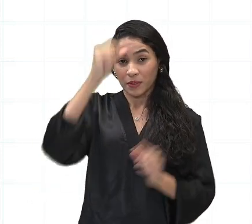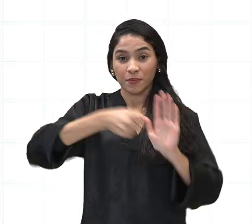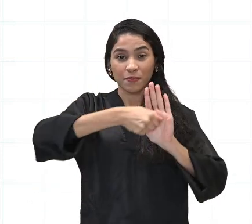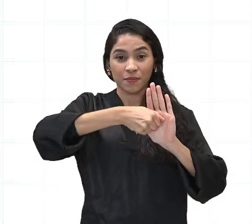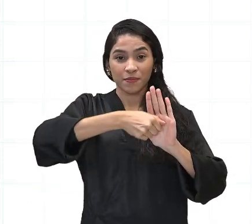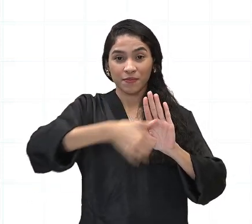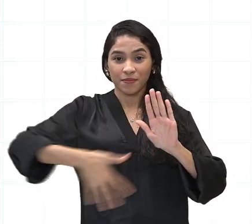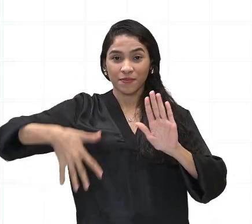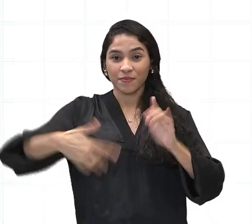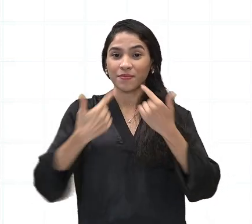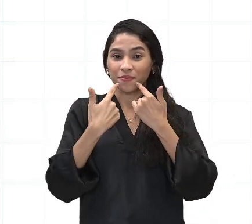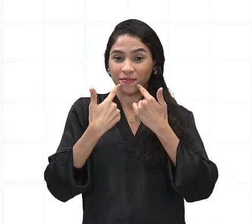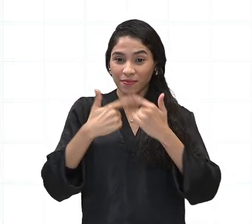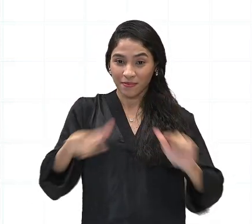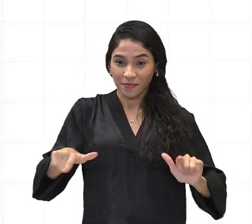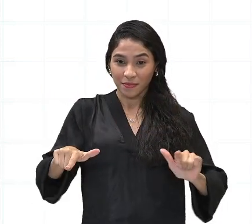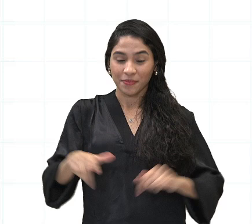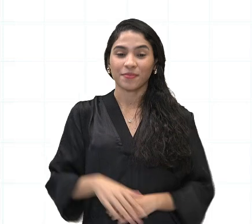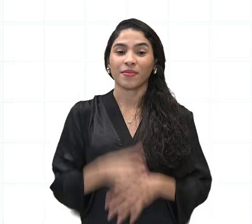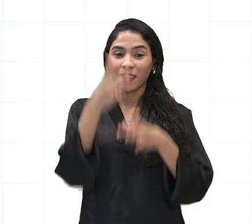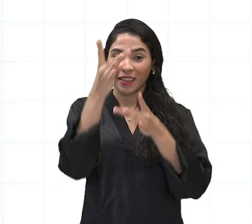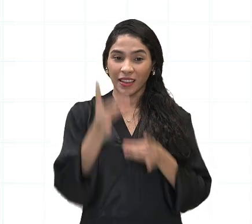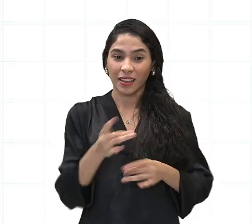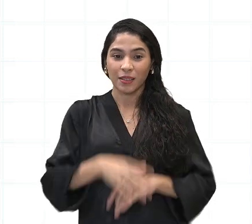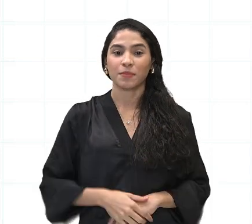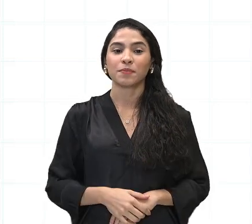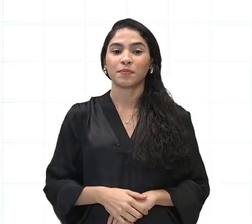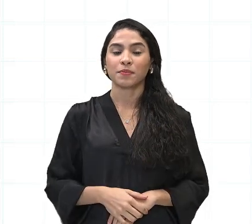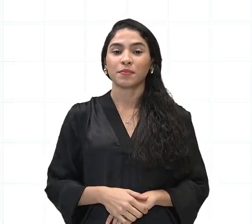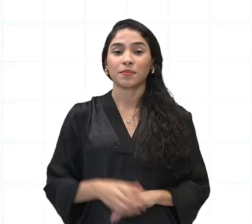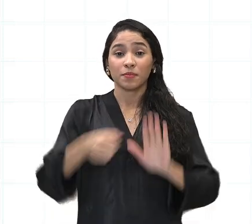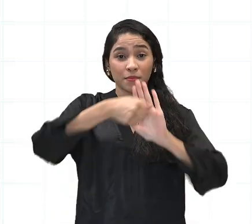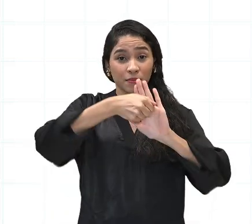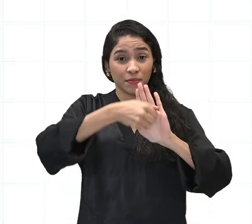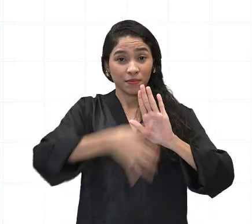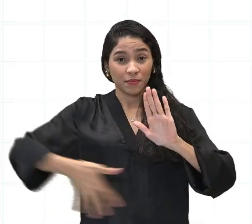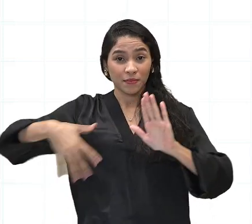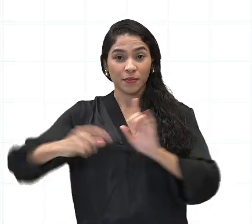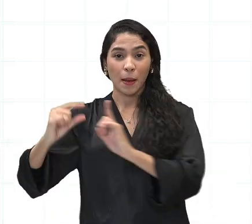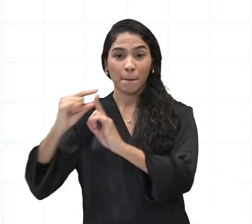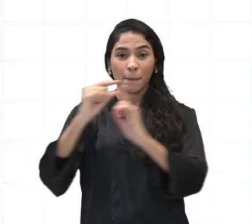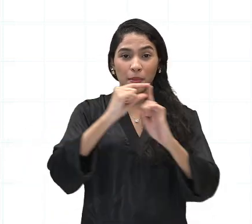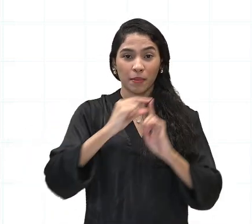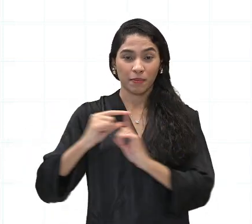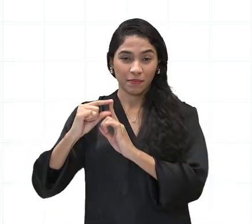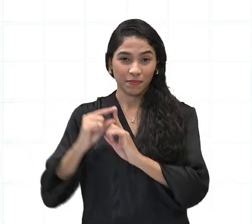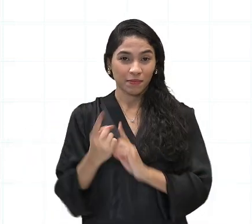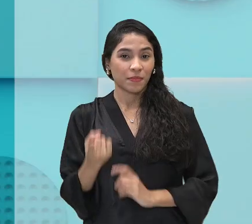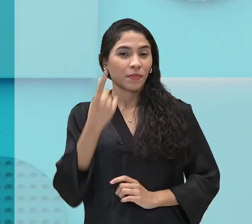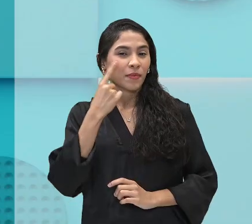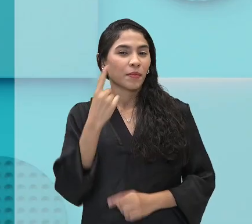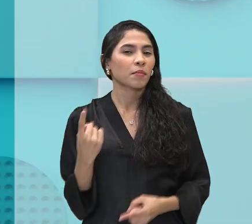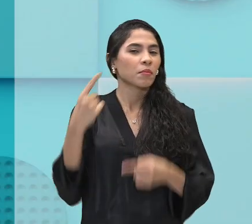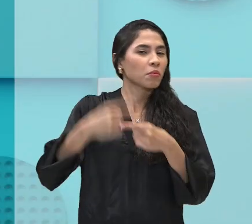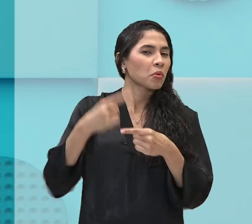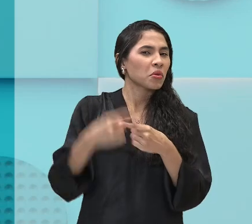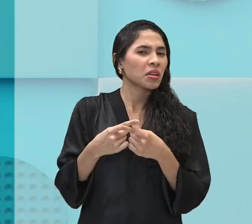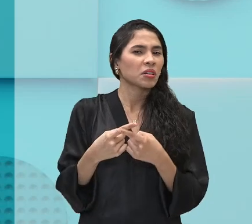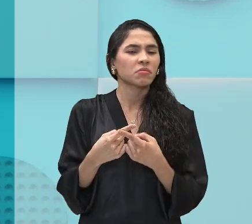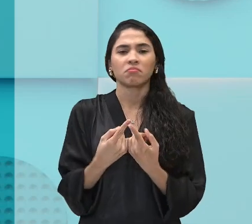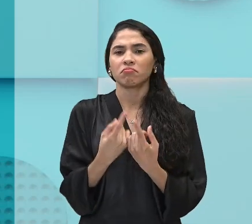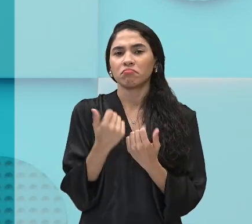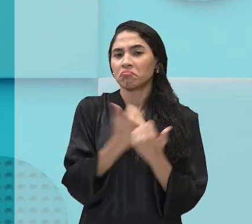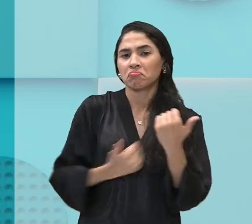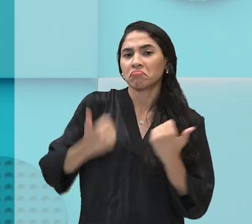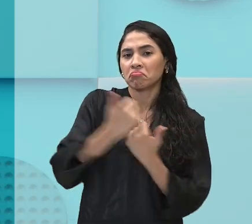figuras de linguagem e o nosso detalhamento, figuras de palavra. E a gente vai ver por que a gente faz essa distinção